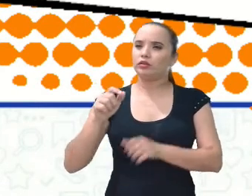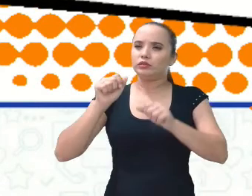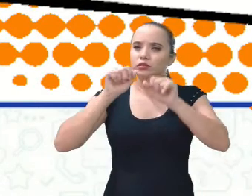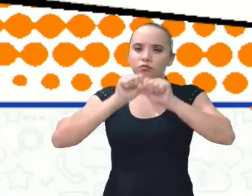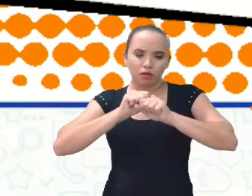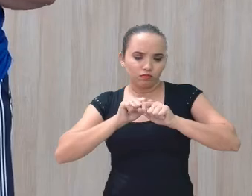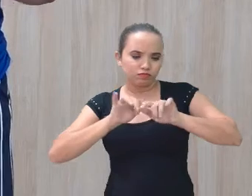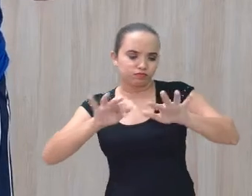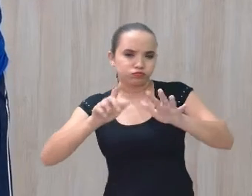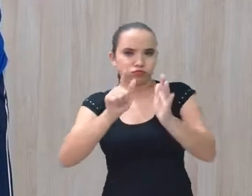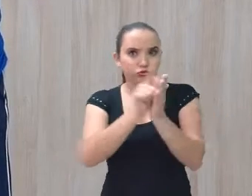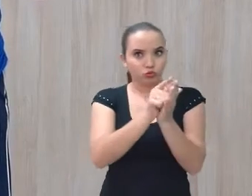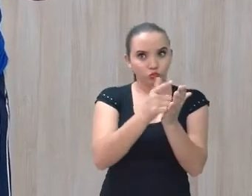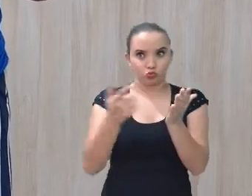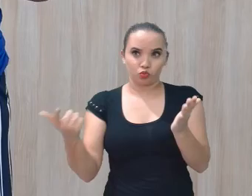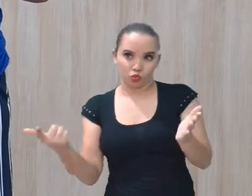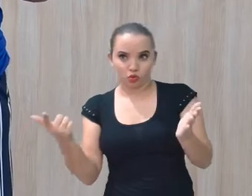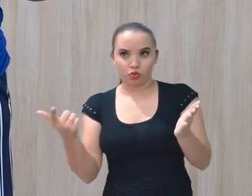na revista Truth,